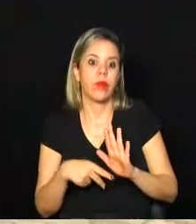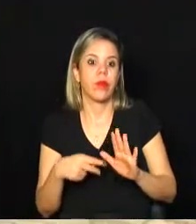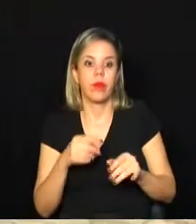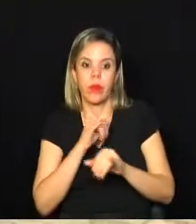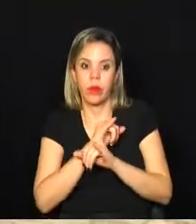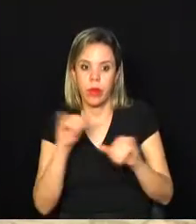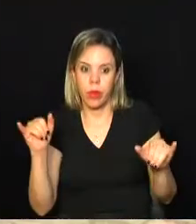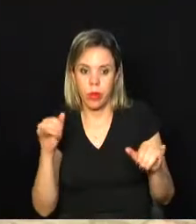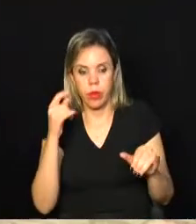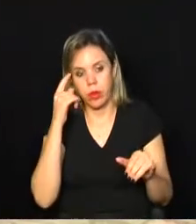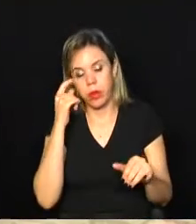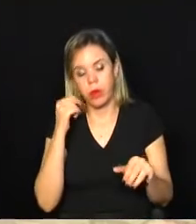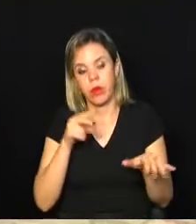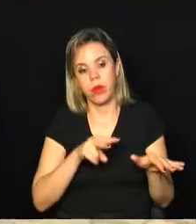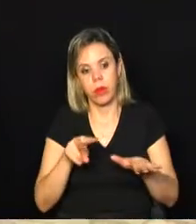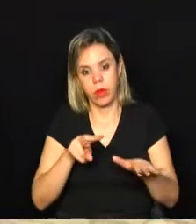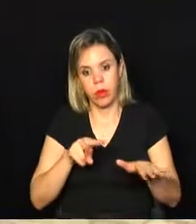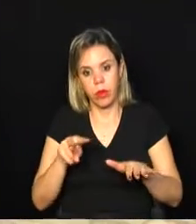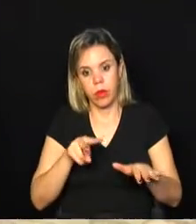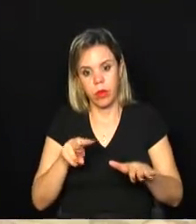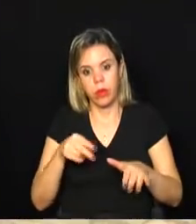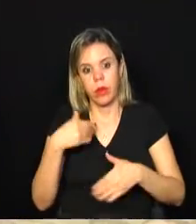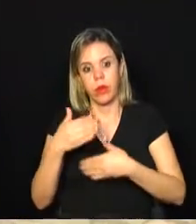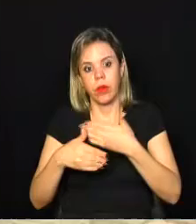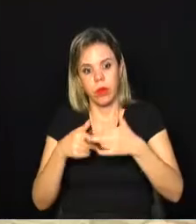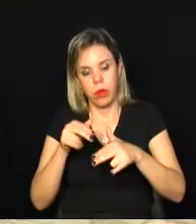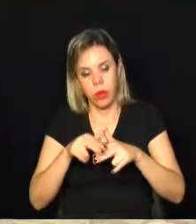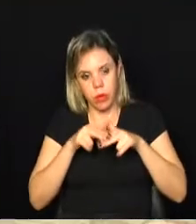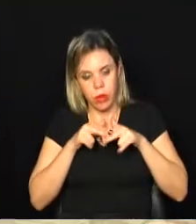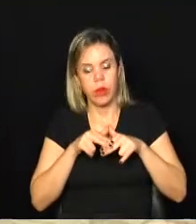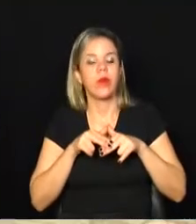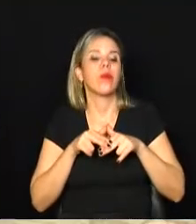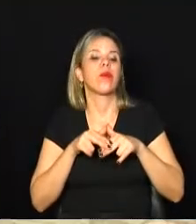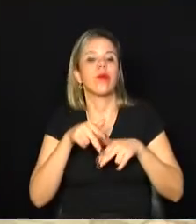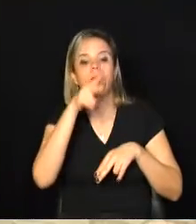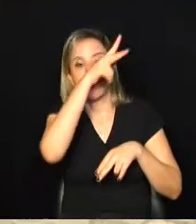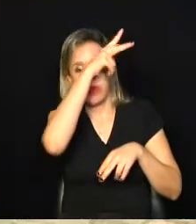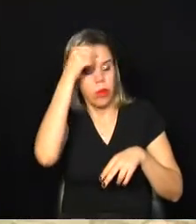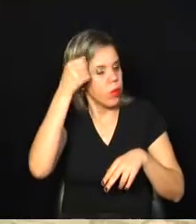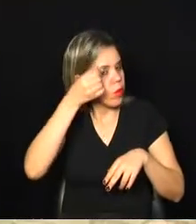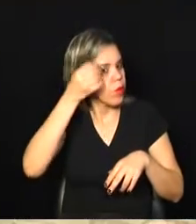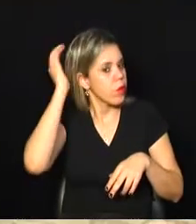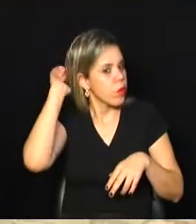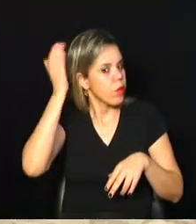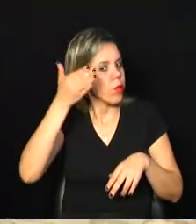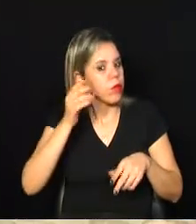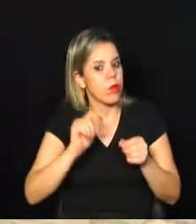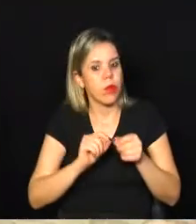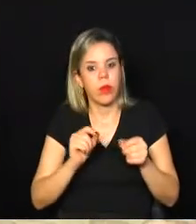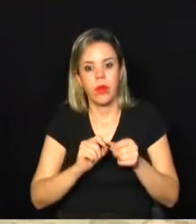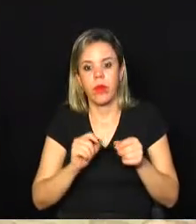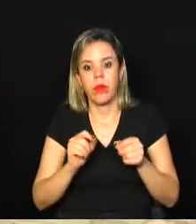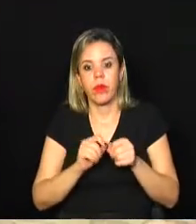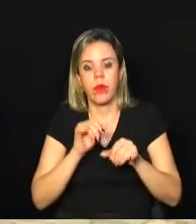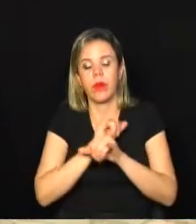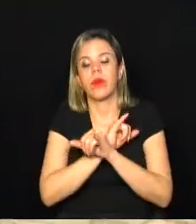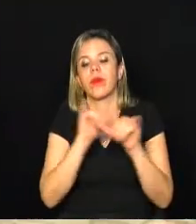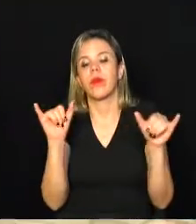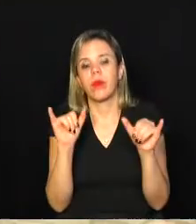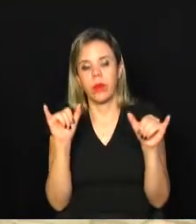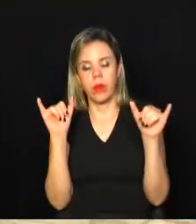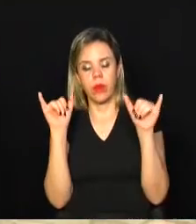falados nos últimos nas últimas semanas em decorrência do prefeito Dário saadi ter feito essa divulgação